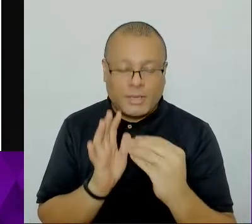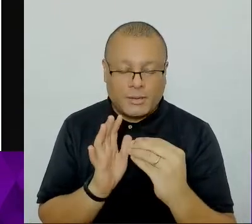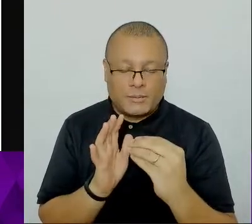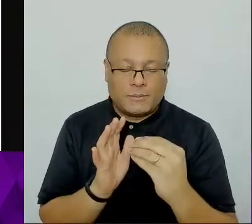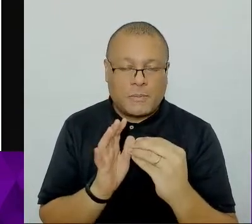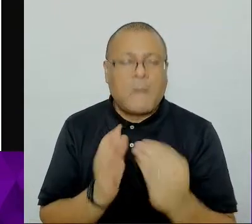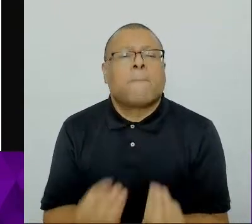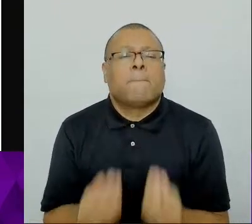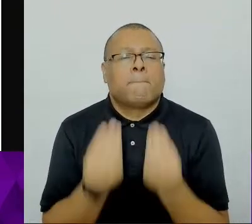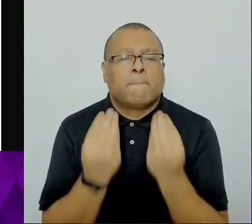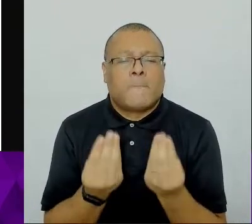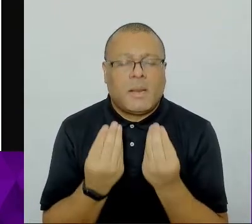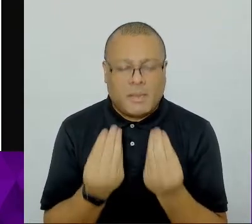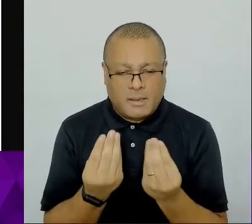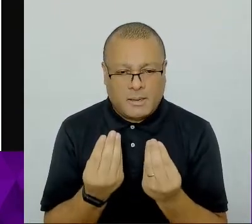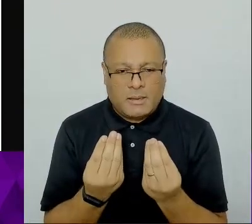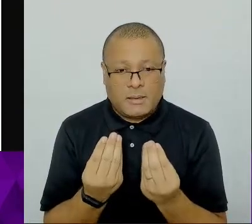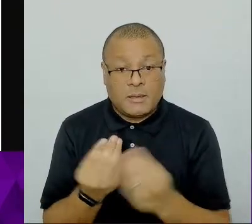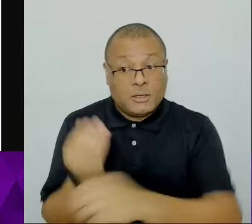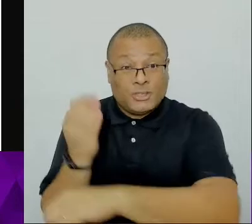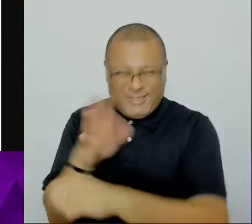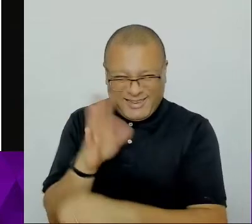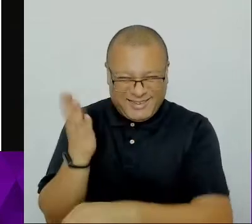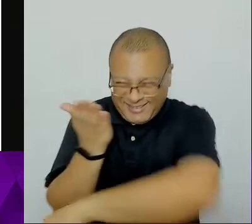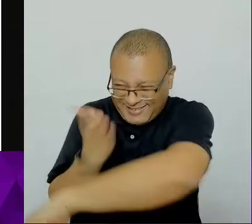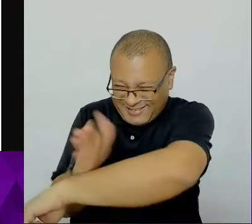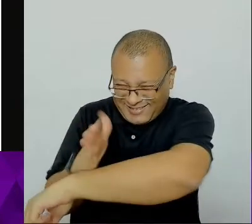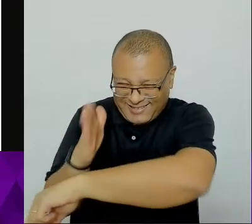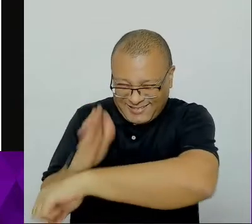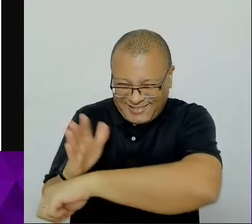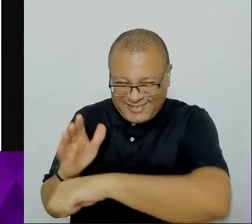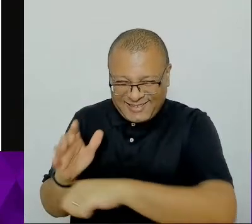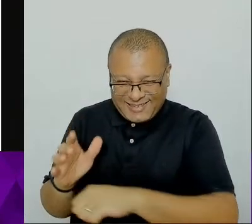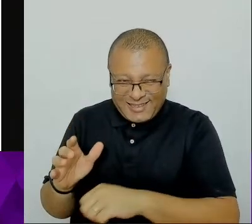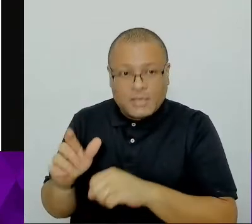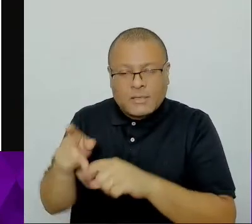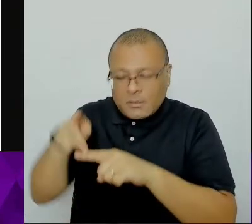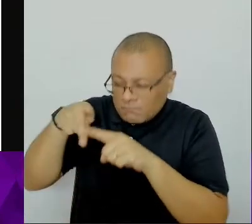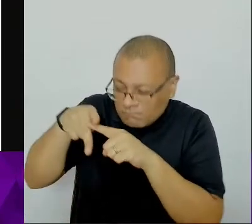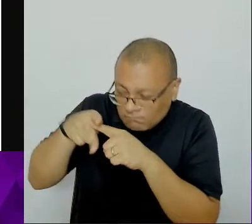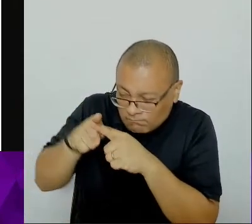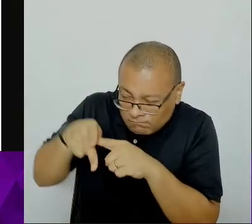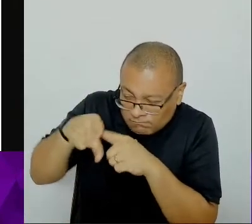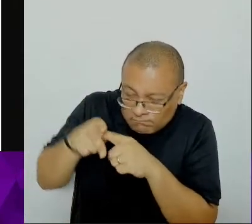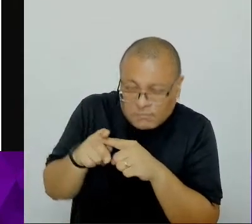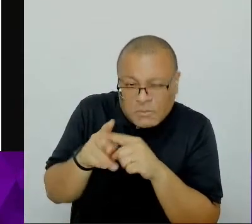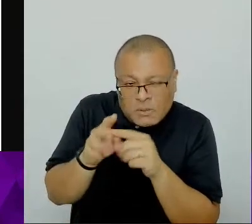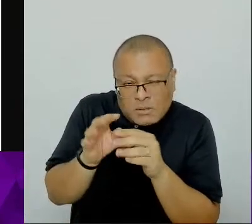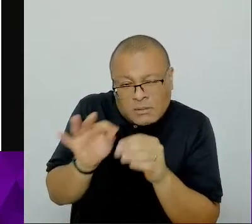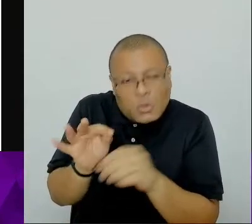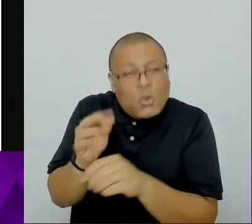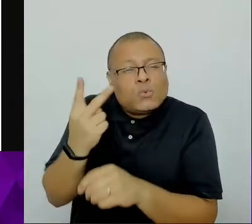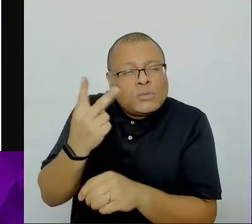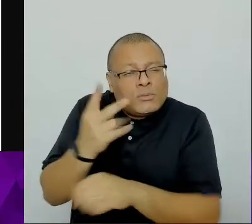para, a partir desses modelos pré-treinados, fazer o ajuste fino, né, um segundo treinamento ali em cima